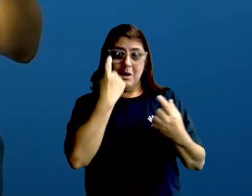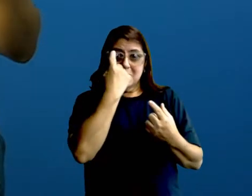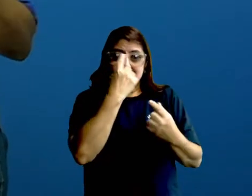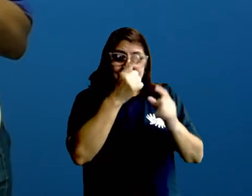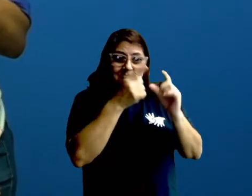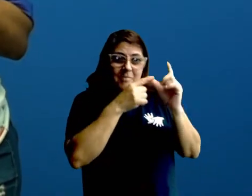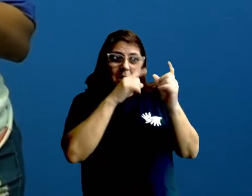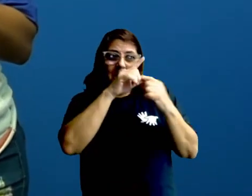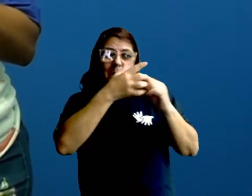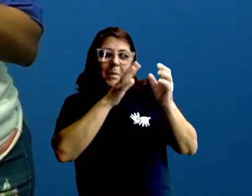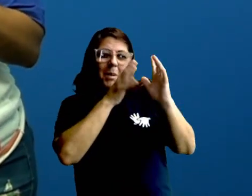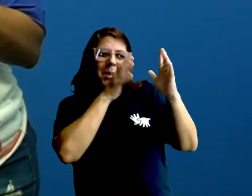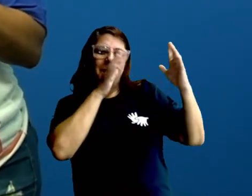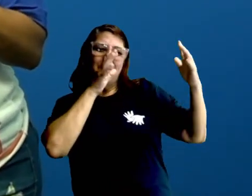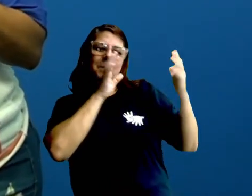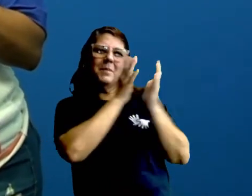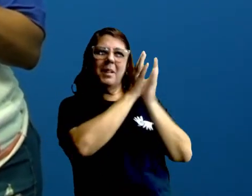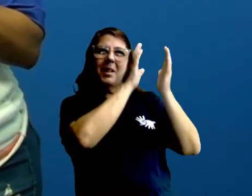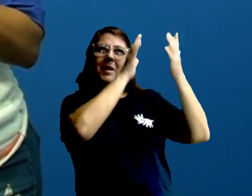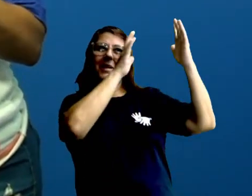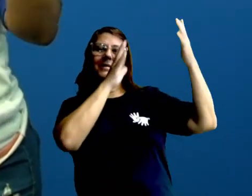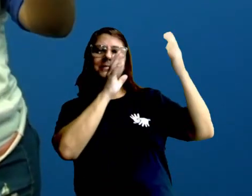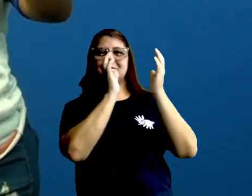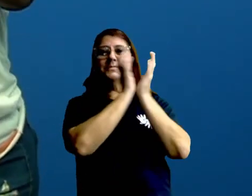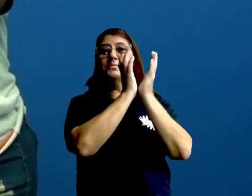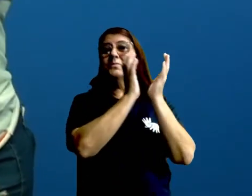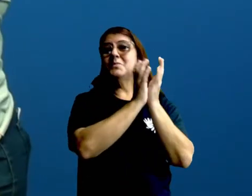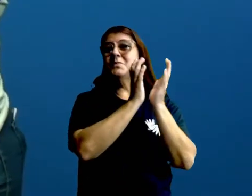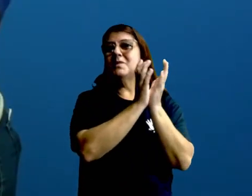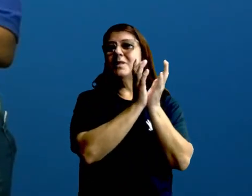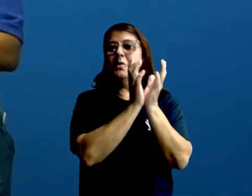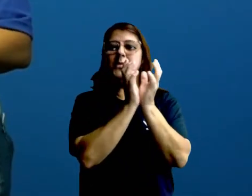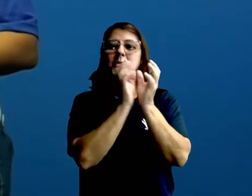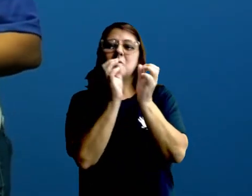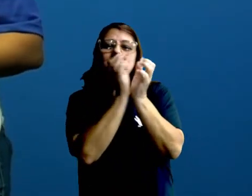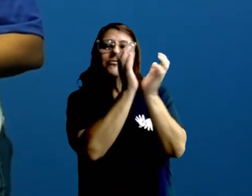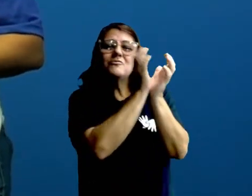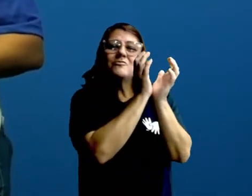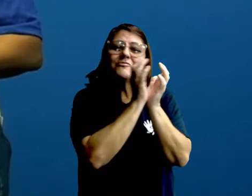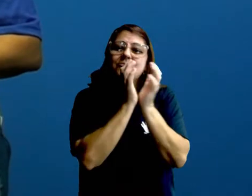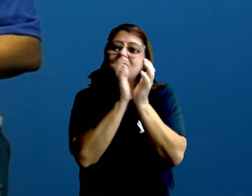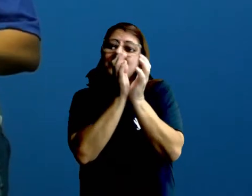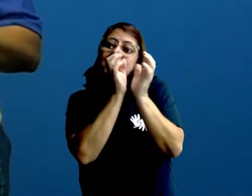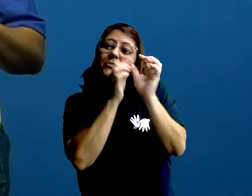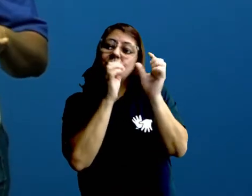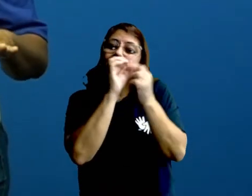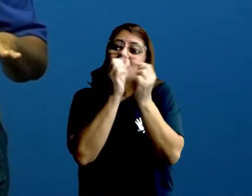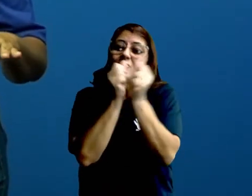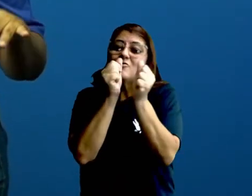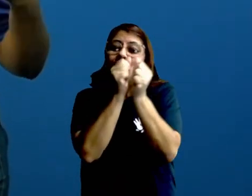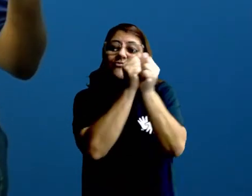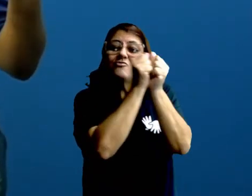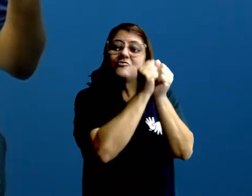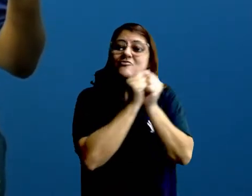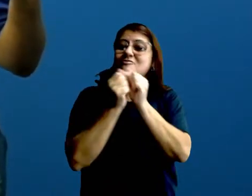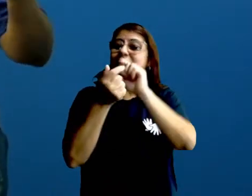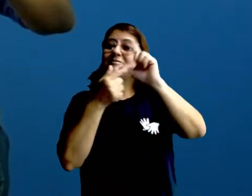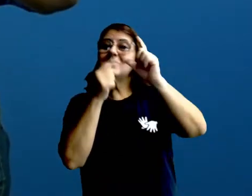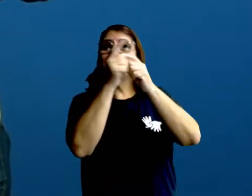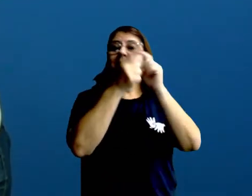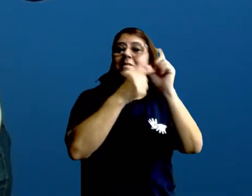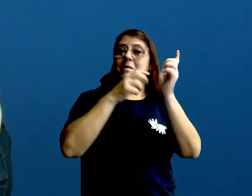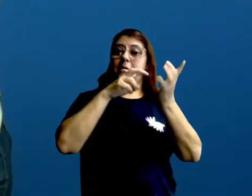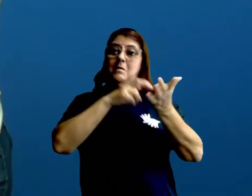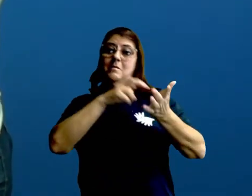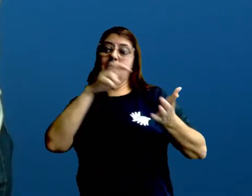as outras e elas estão em constelações, grupinhos, né? Que maravilha, né? De dia a gente não consegue ver